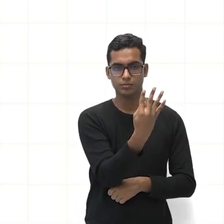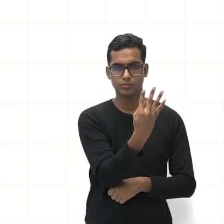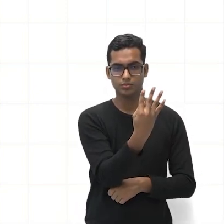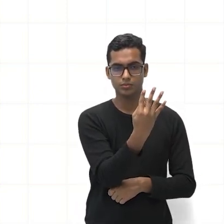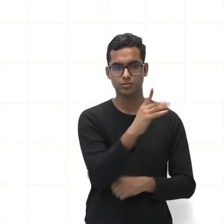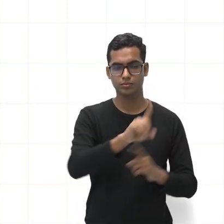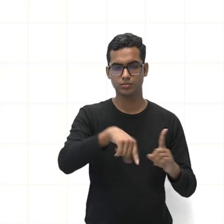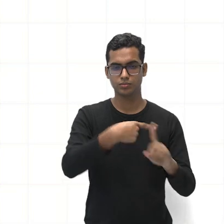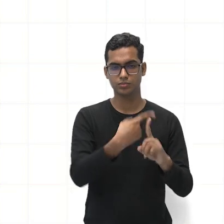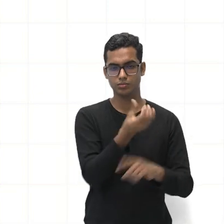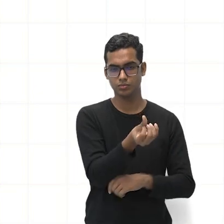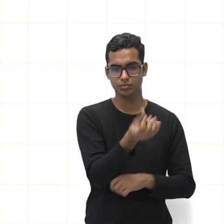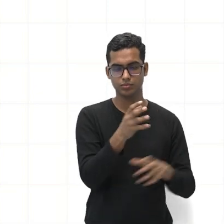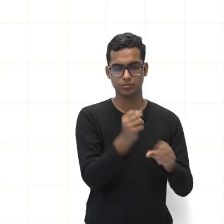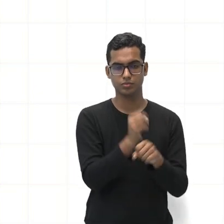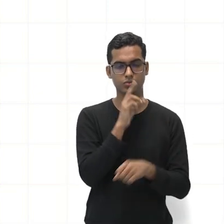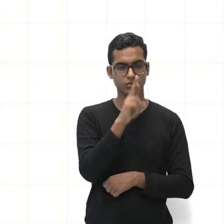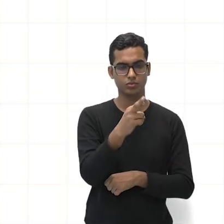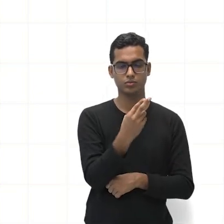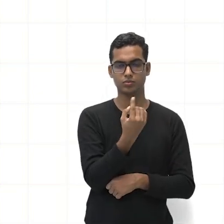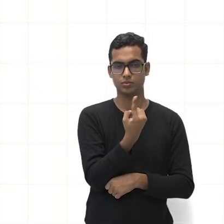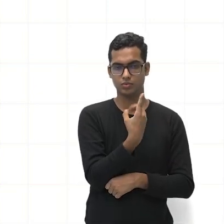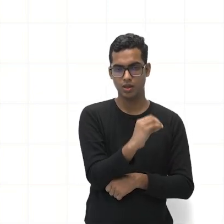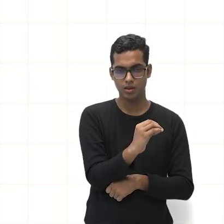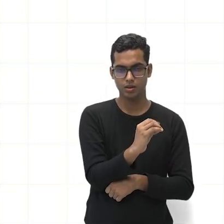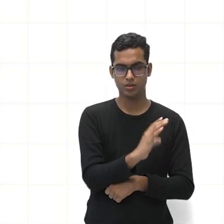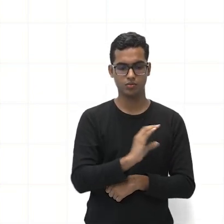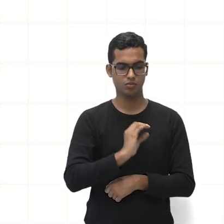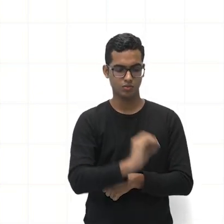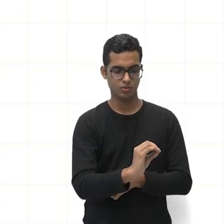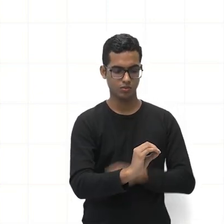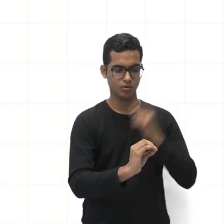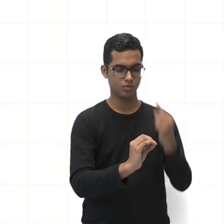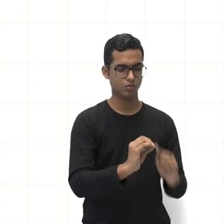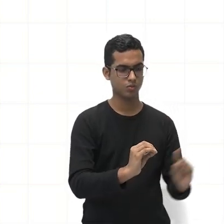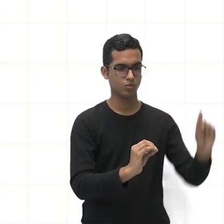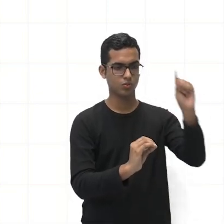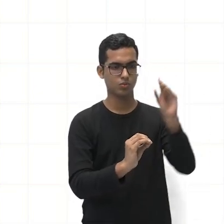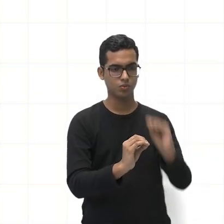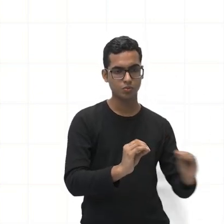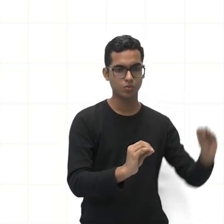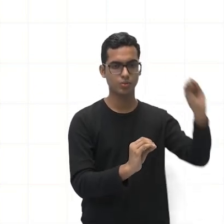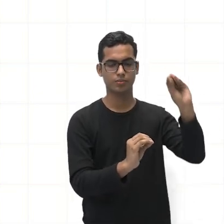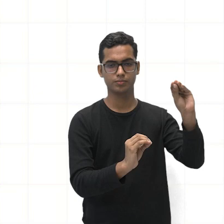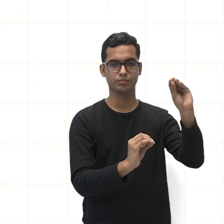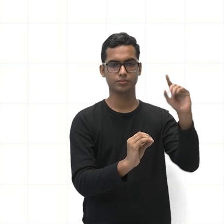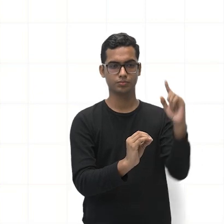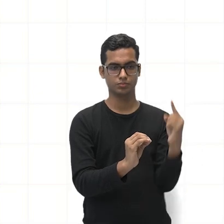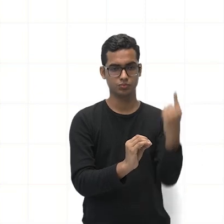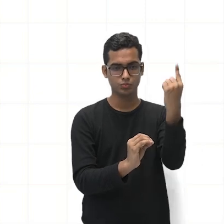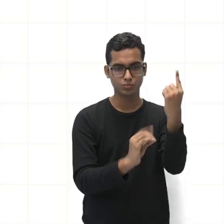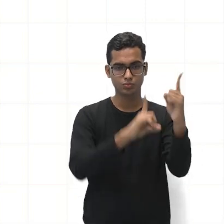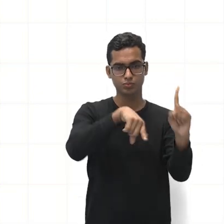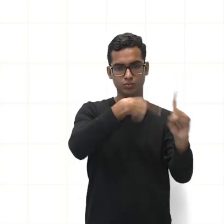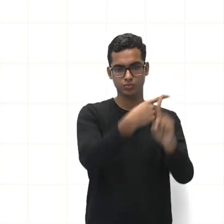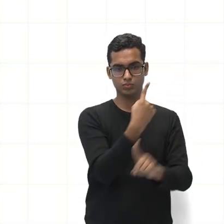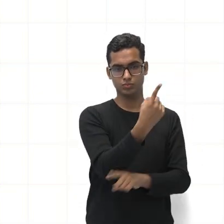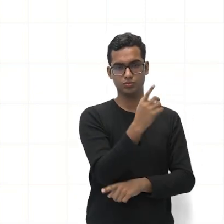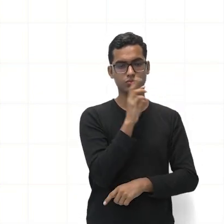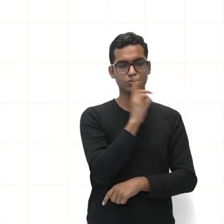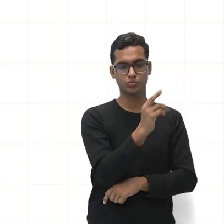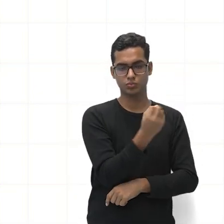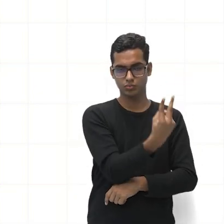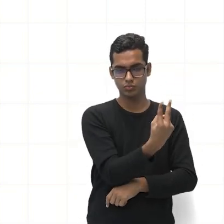4 mais 6, 10. Fica 0, subiu 1. Aí eu vou ter 1 mais 1,